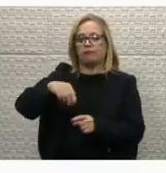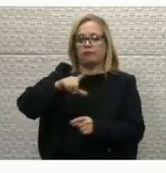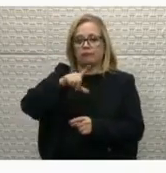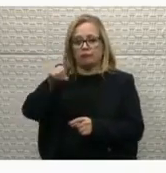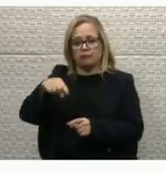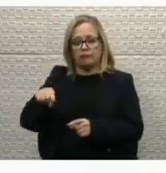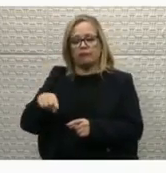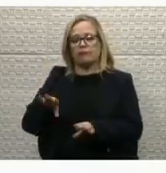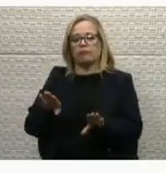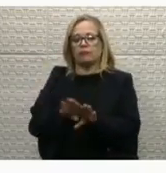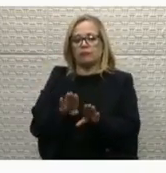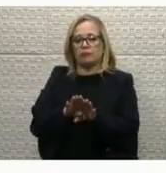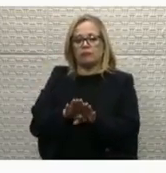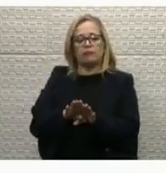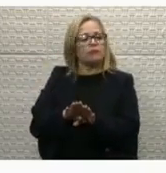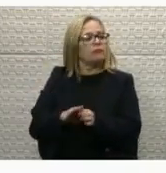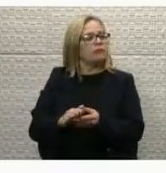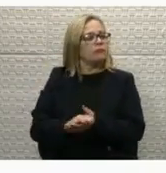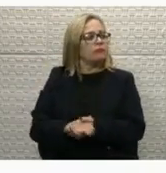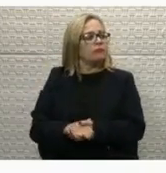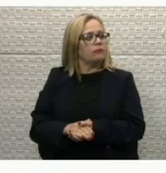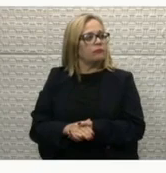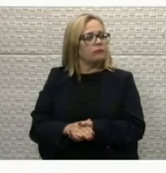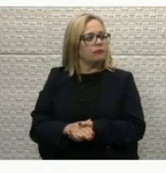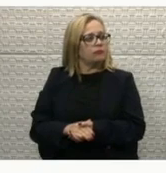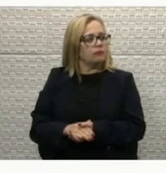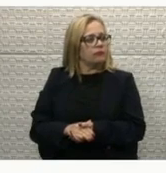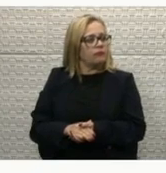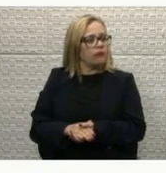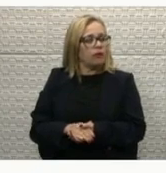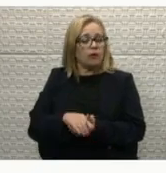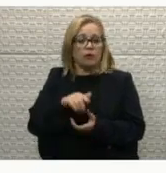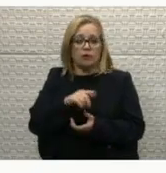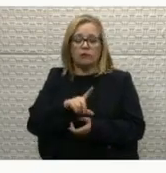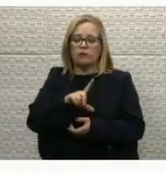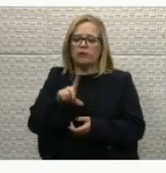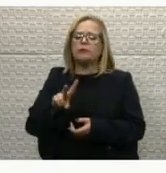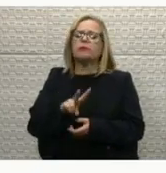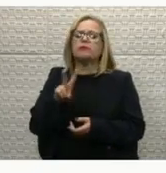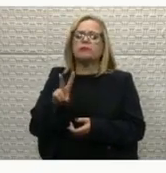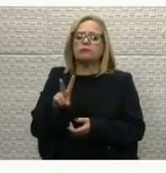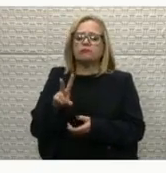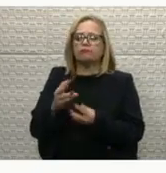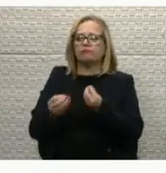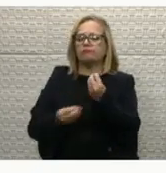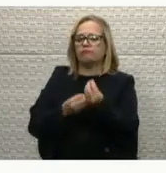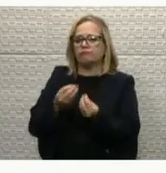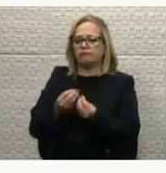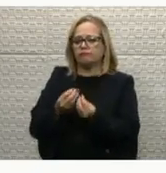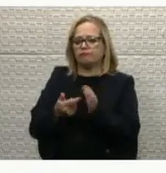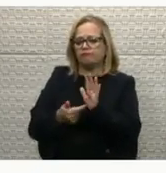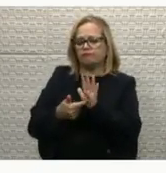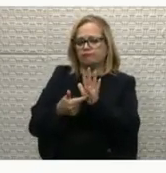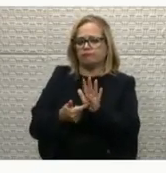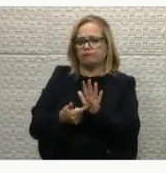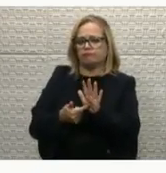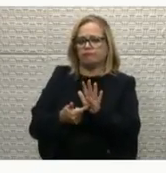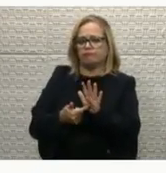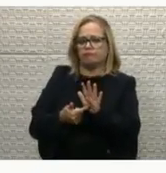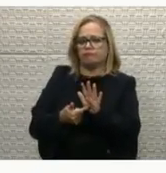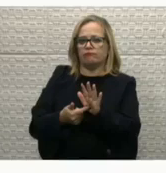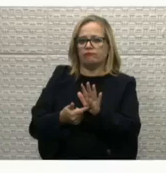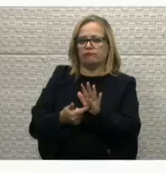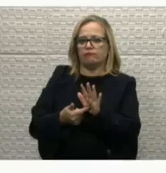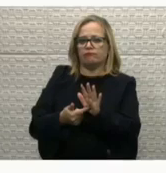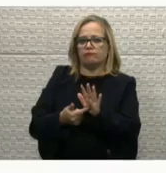nulo vai ser também uma matriz coluna, e agora esse fator lambda V, como que eu vou expressá-lo? Como